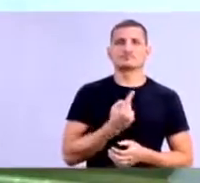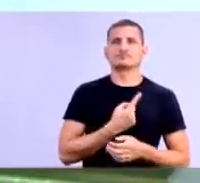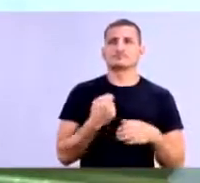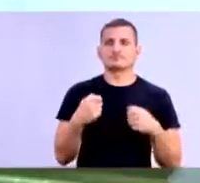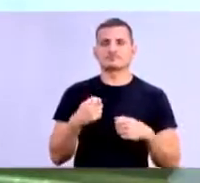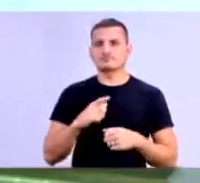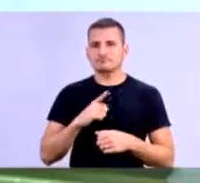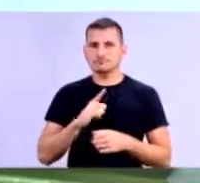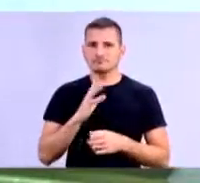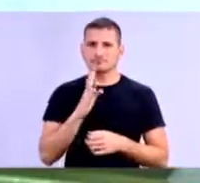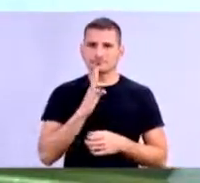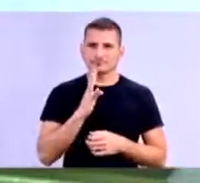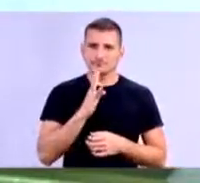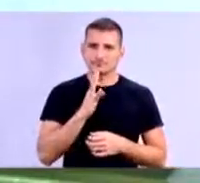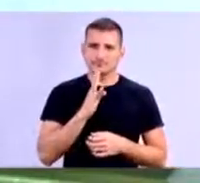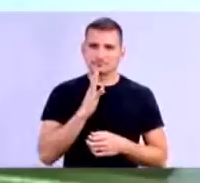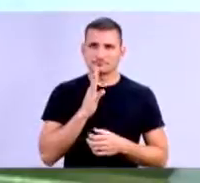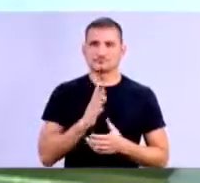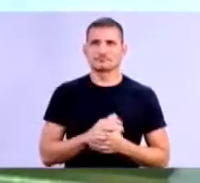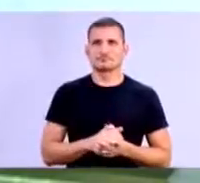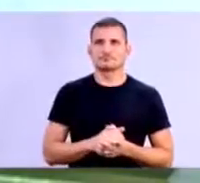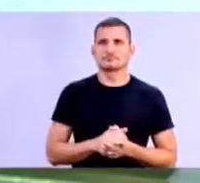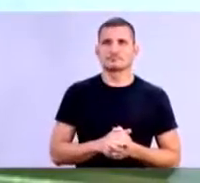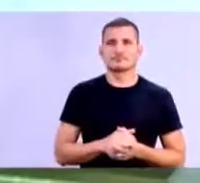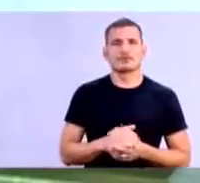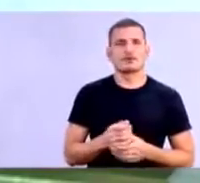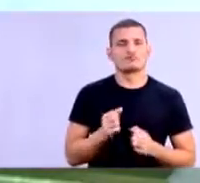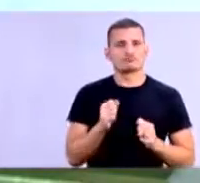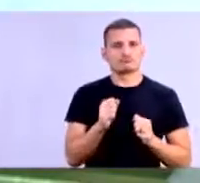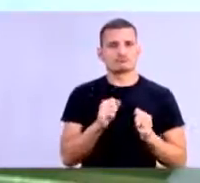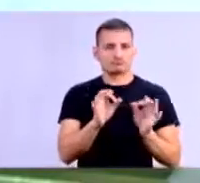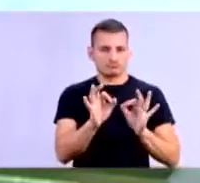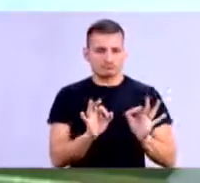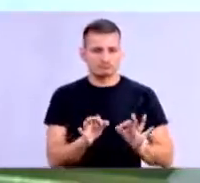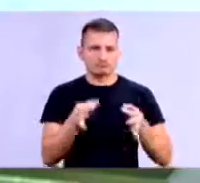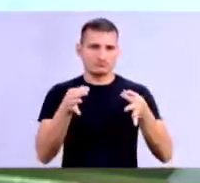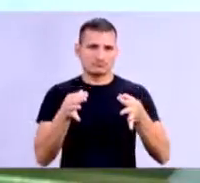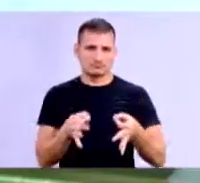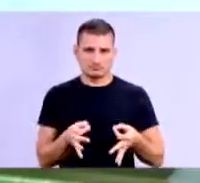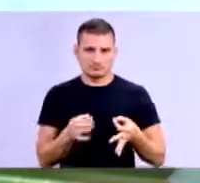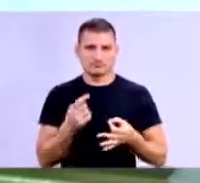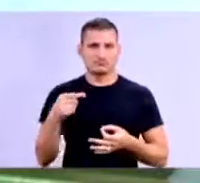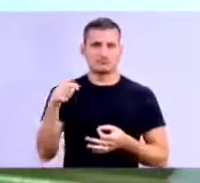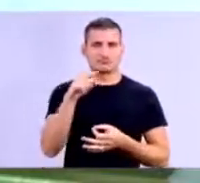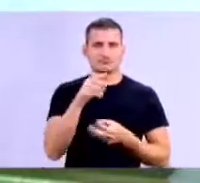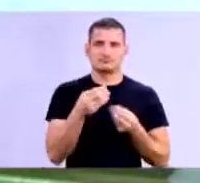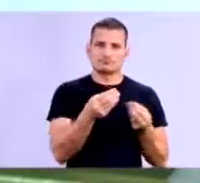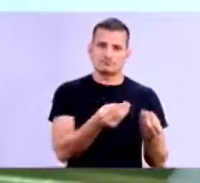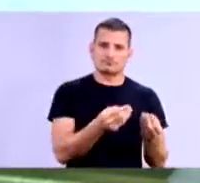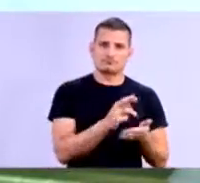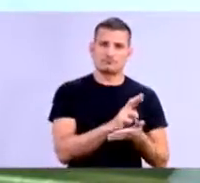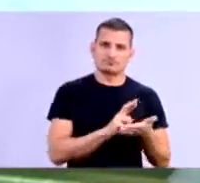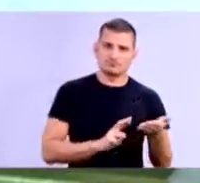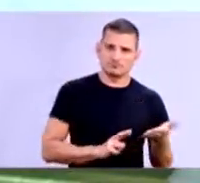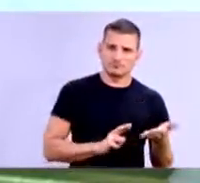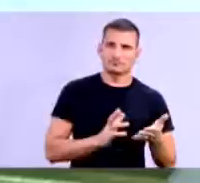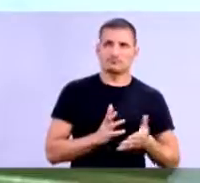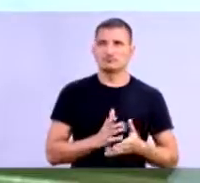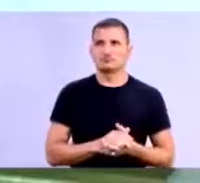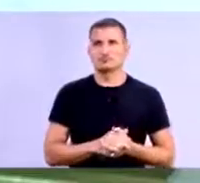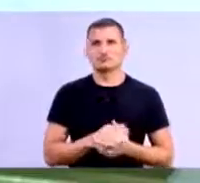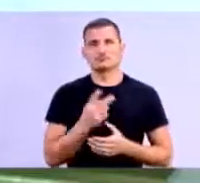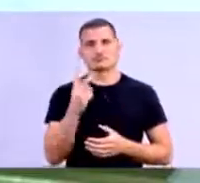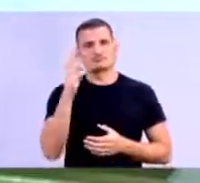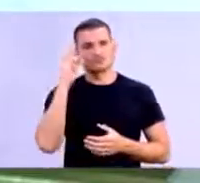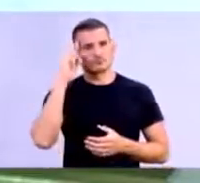ter conhecimento sobre essas questões para que a gente possa produzir adequadamente. Para que você entregue um relatório para o